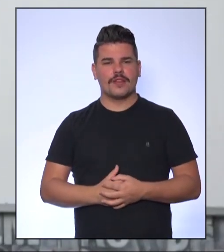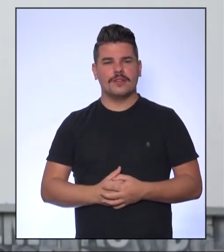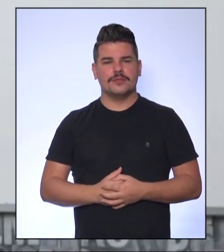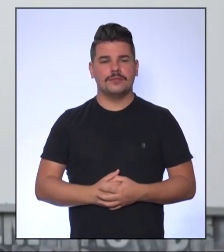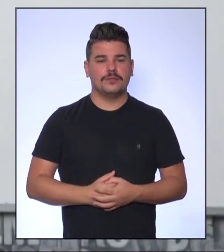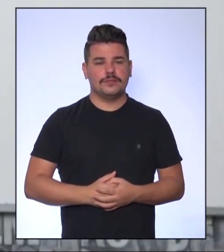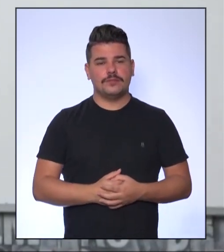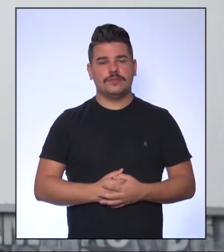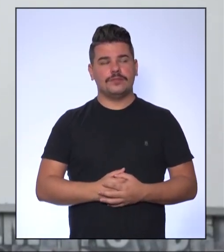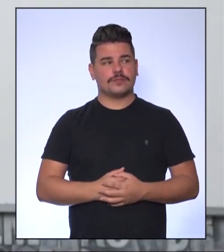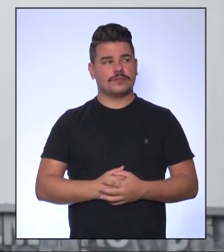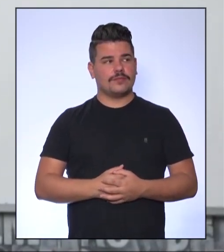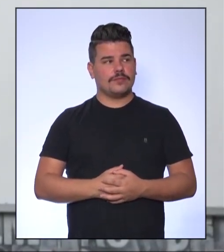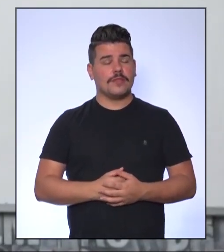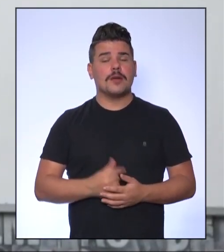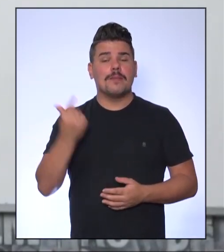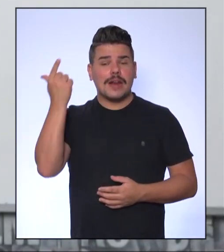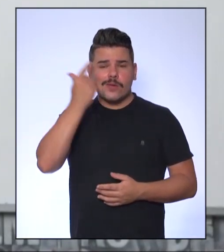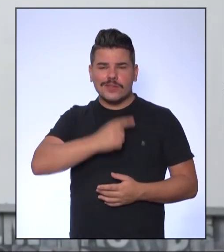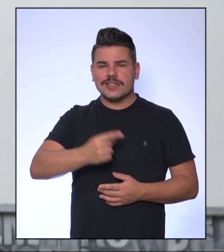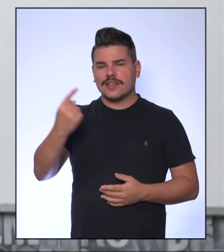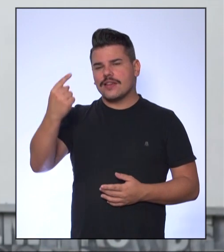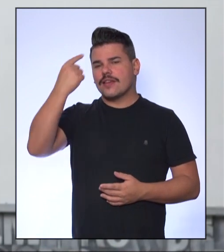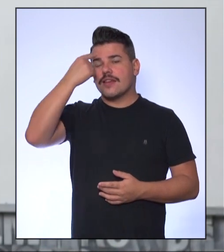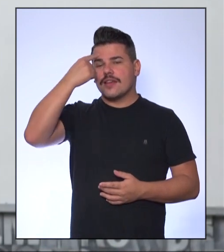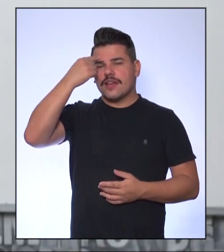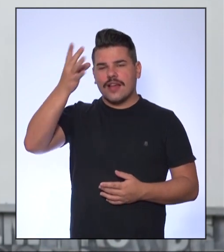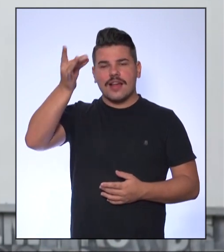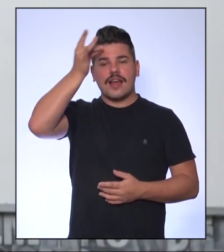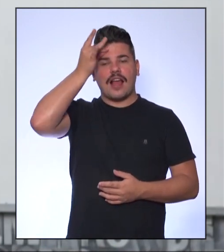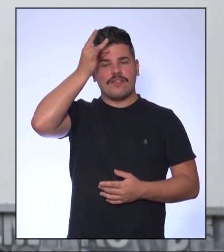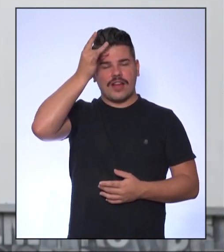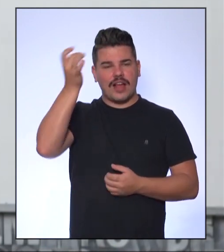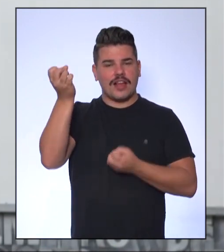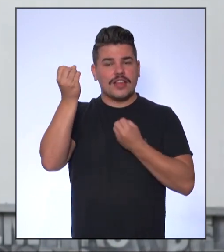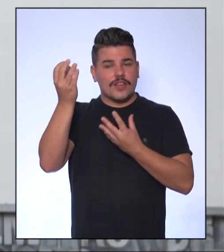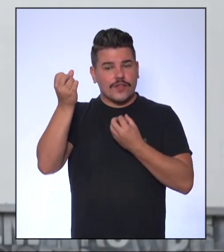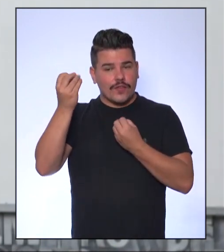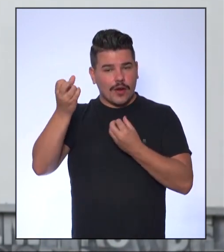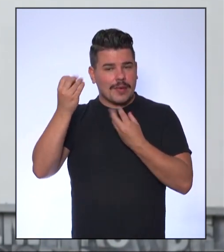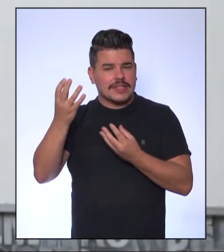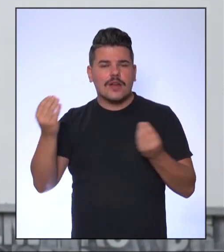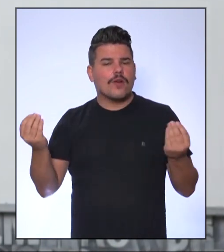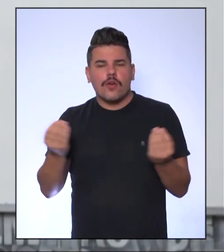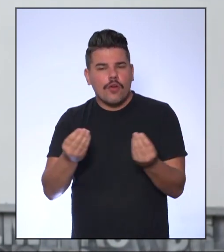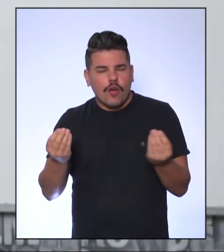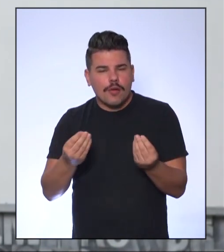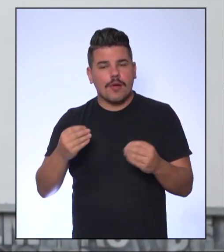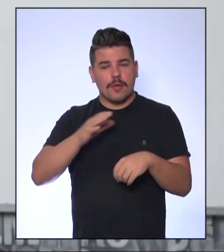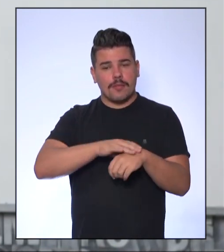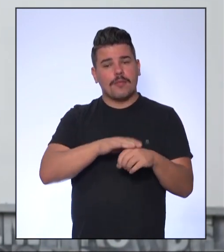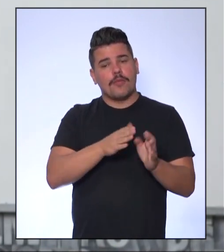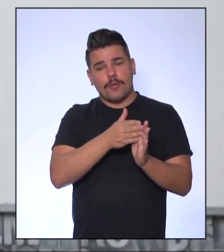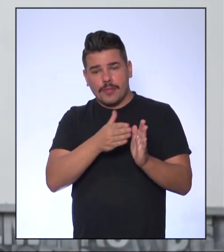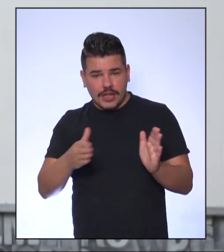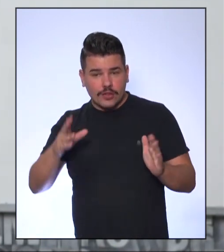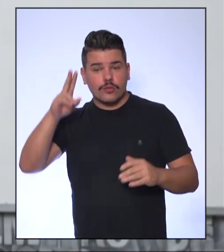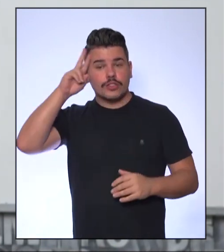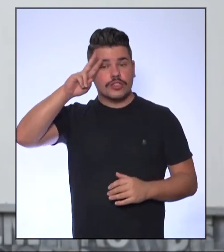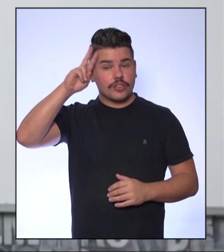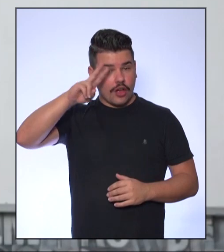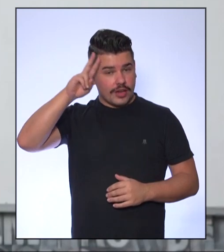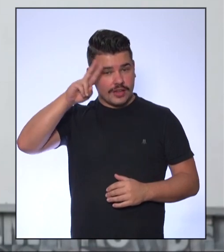Para a fixação do conteúdo, Falando em história,